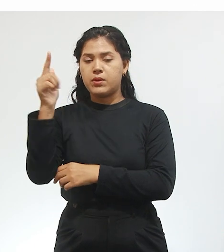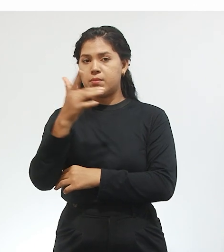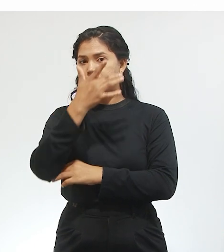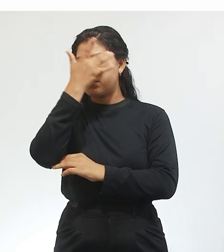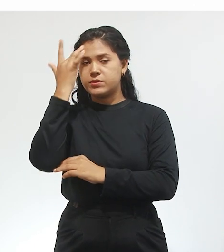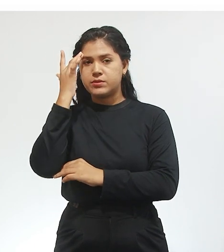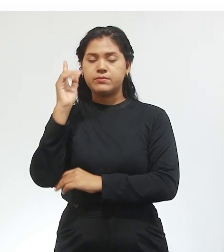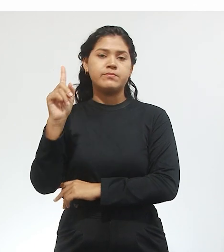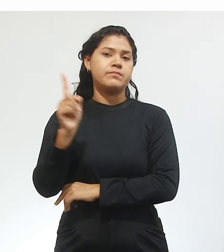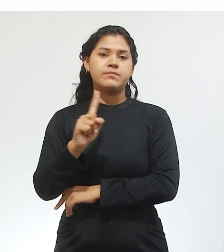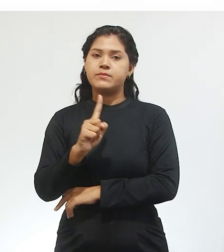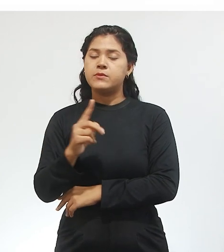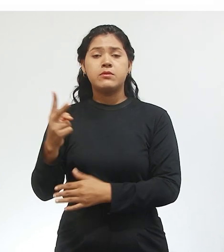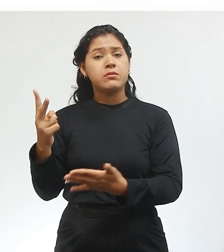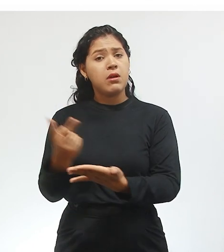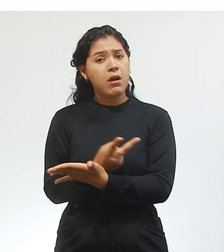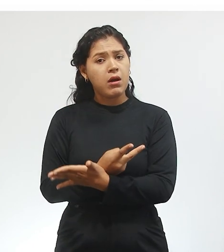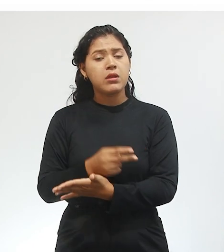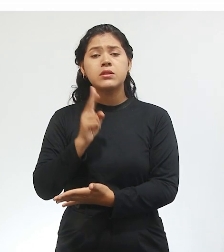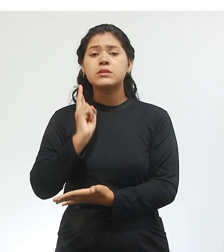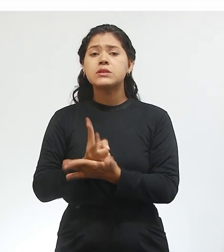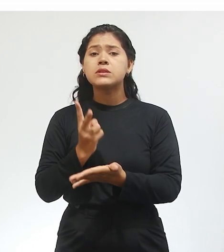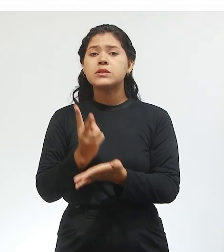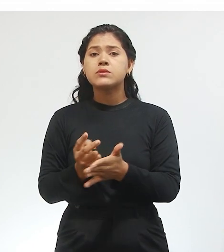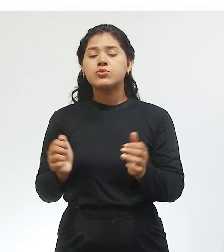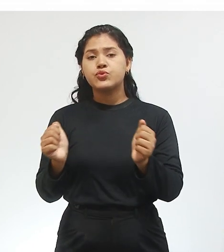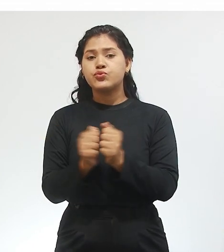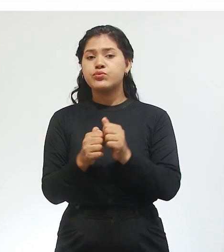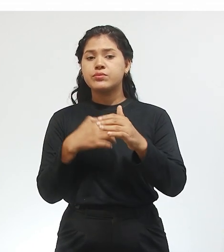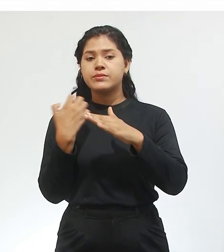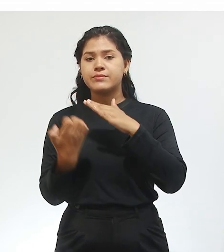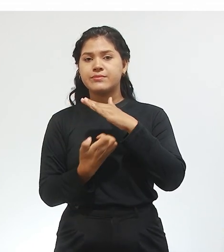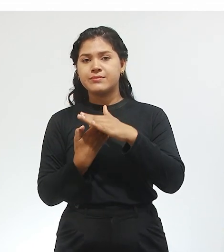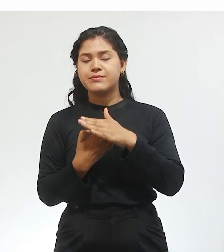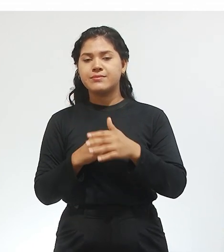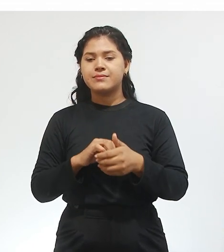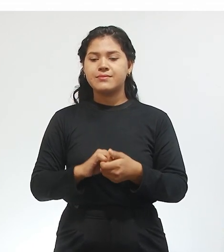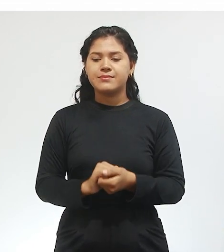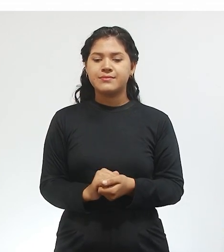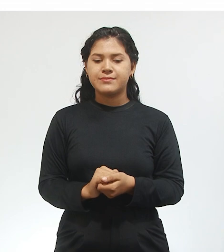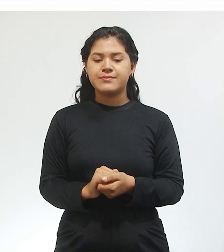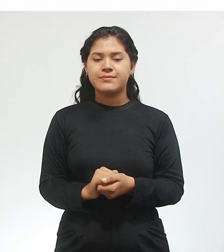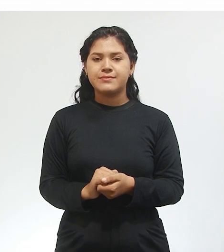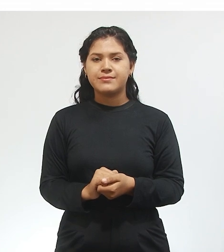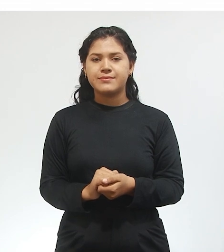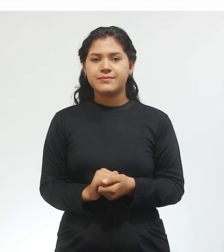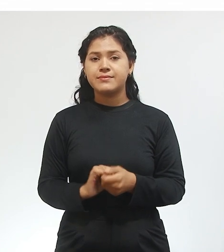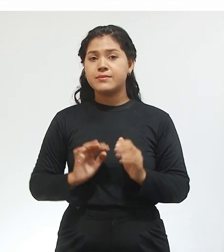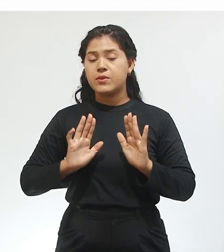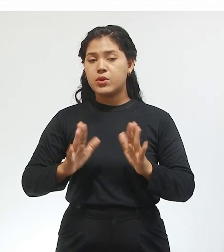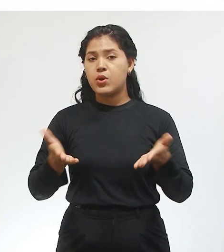poder da empresa, é isso? Ok. Agora vamos falar sobre a